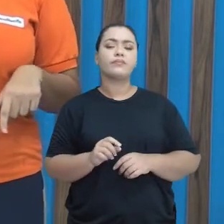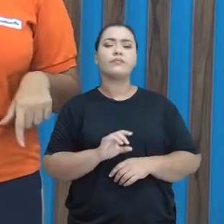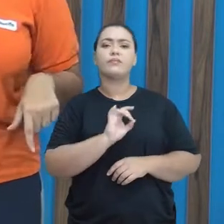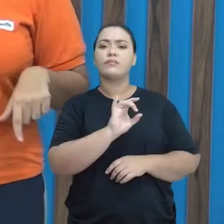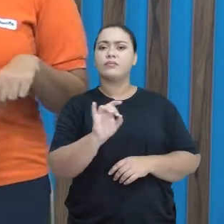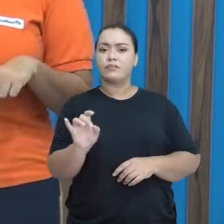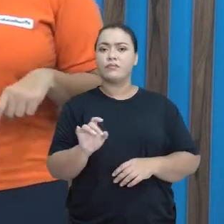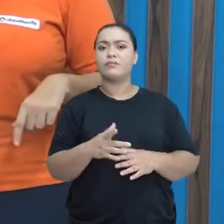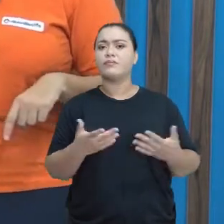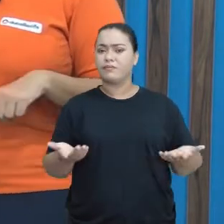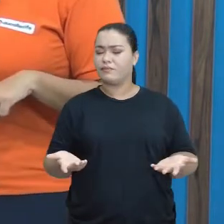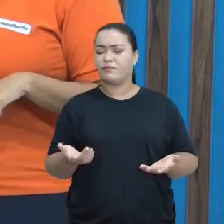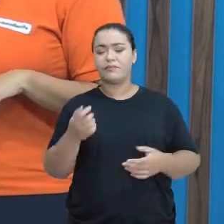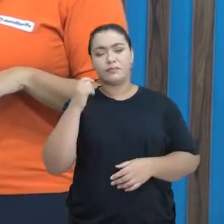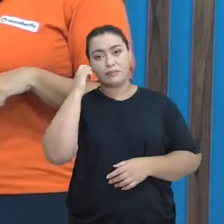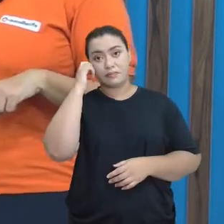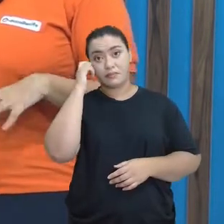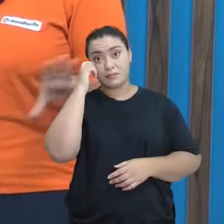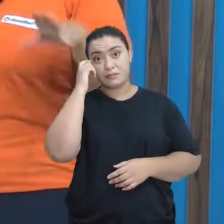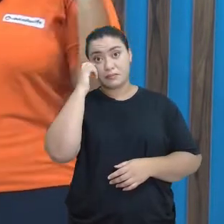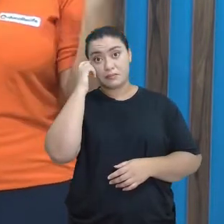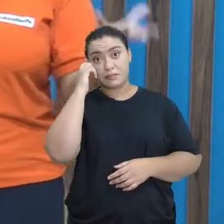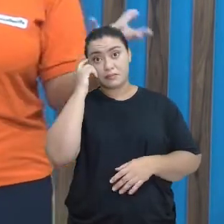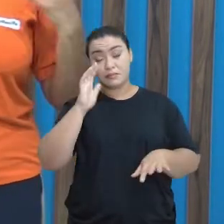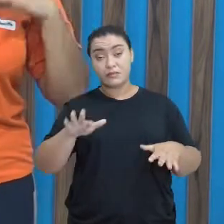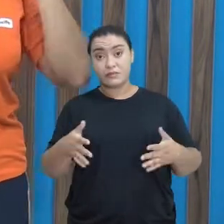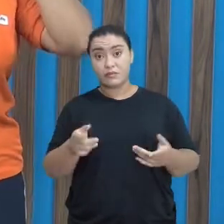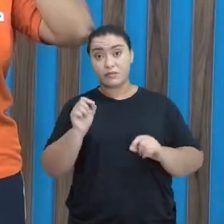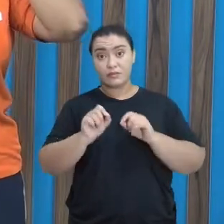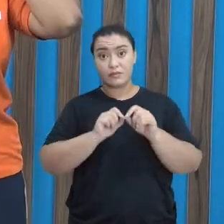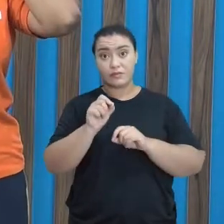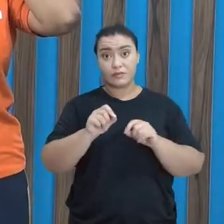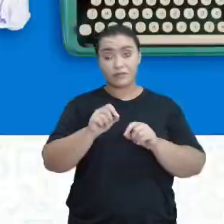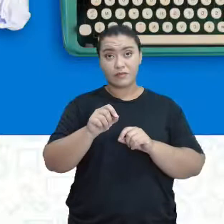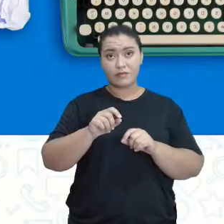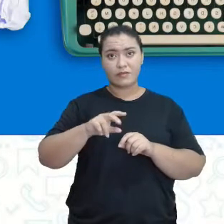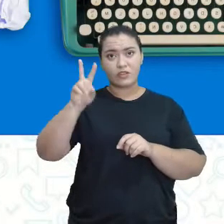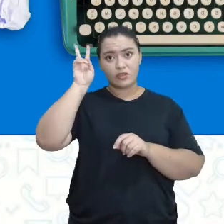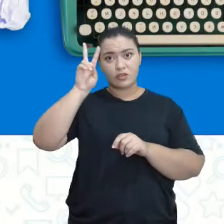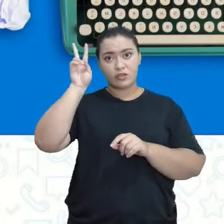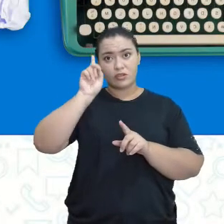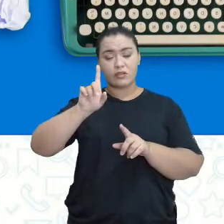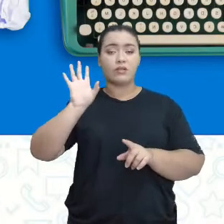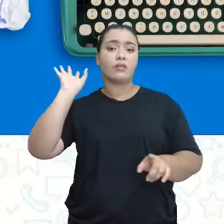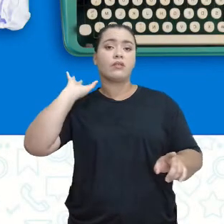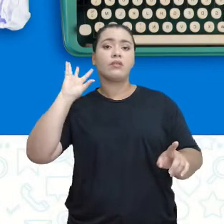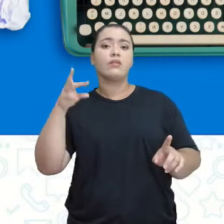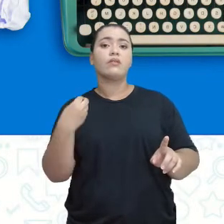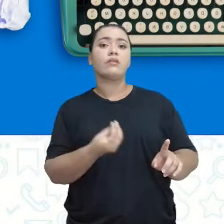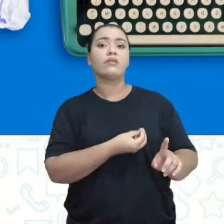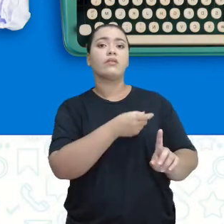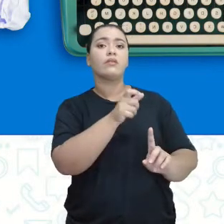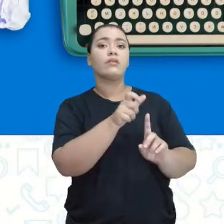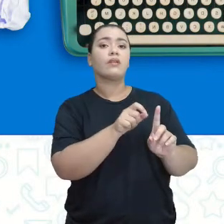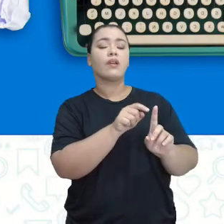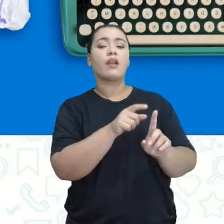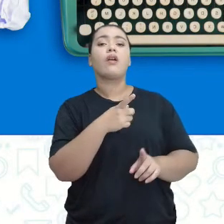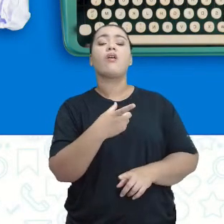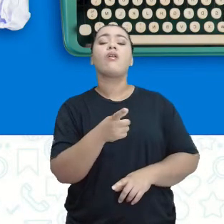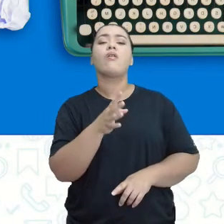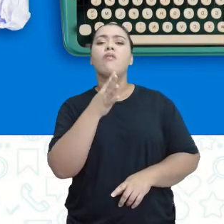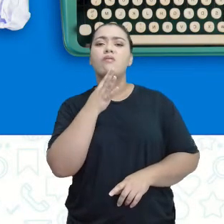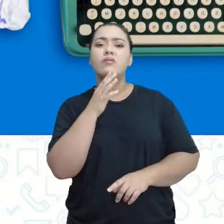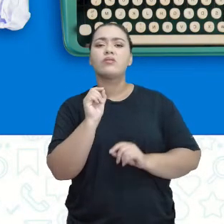tá certo? Então vamos lá. Historicamente, a biografia é conhecida na forma de livro,